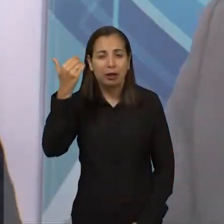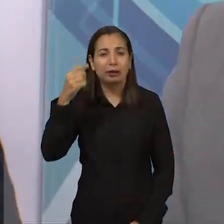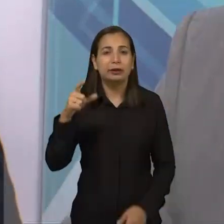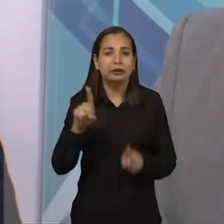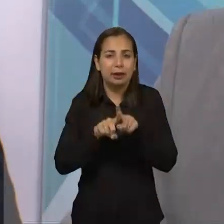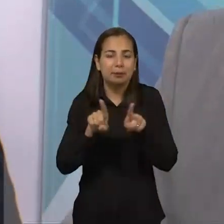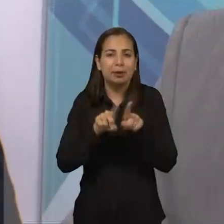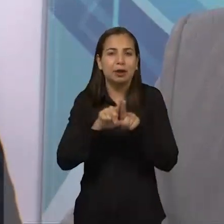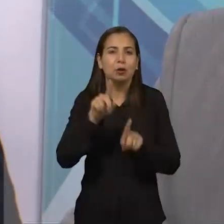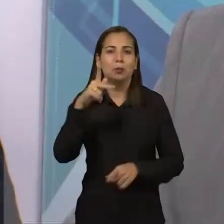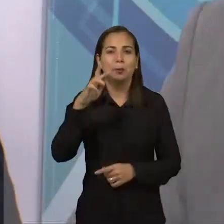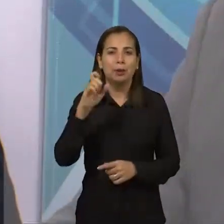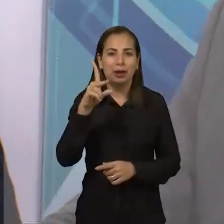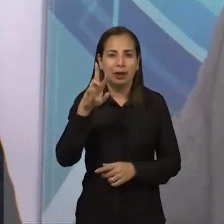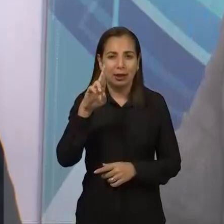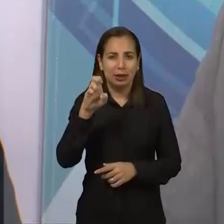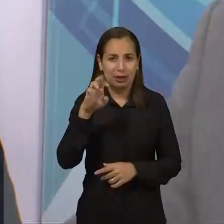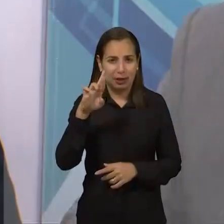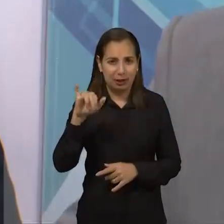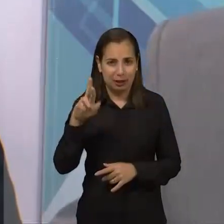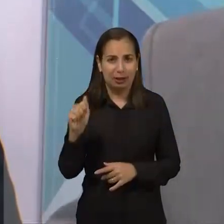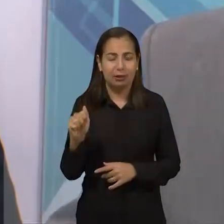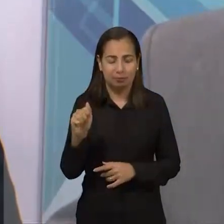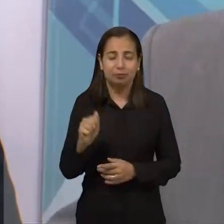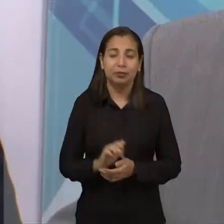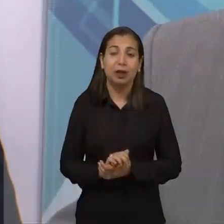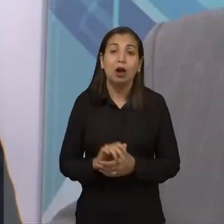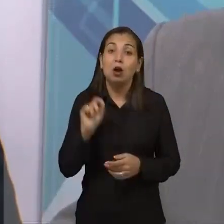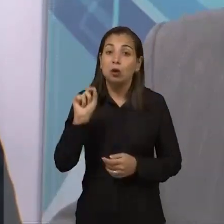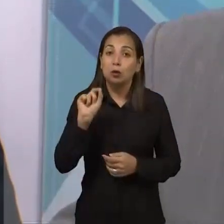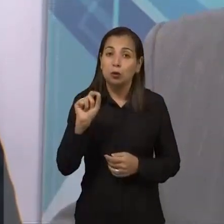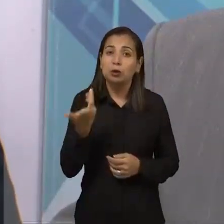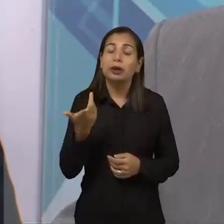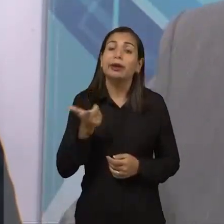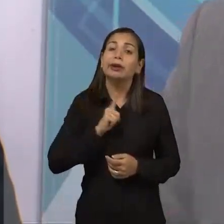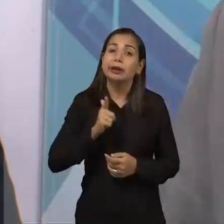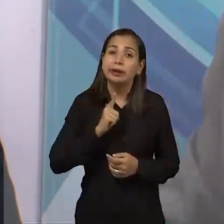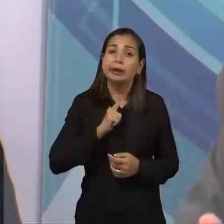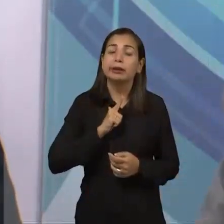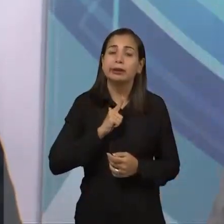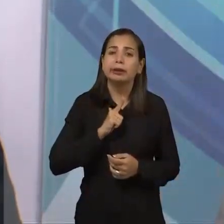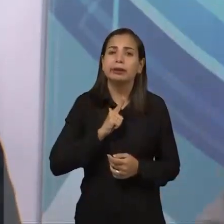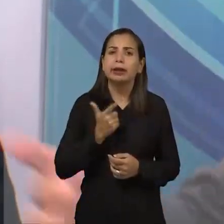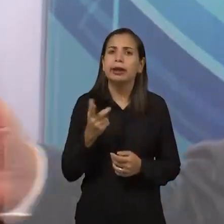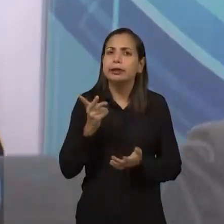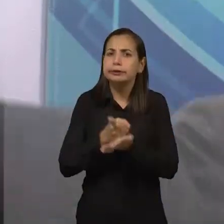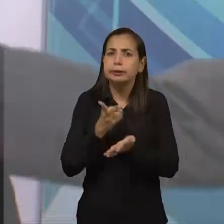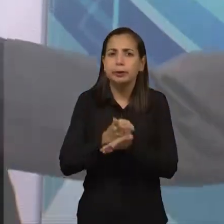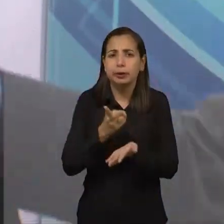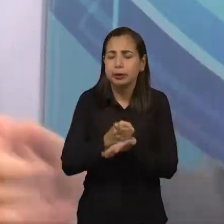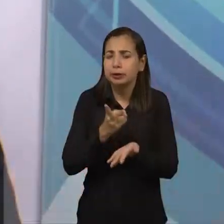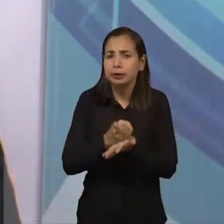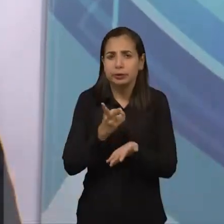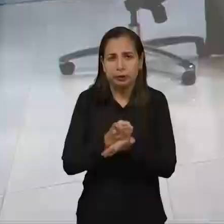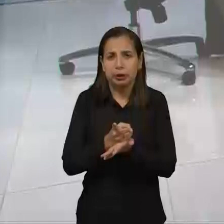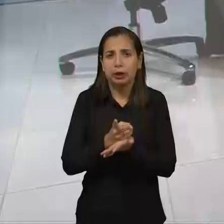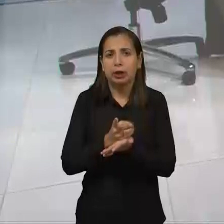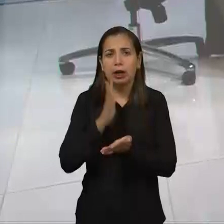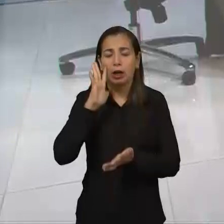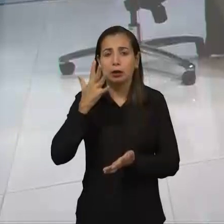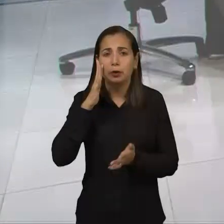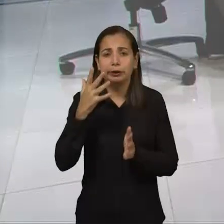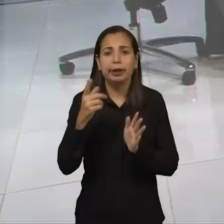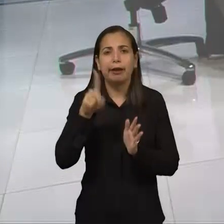E por aí vai. Ou seja, algo que acontece o tempo todo decorrente dessa